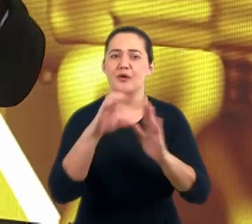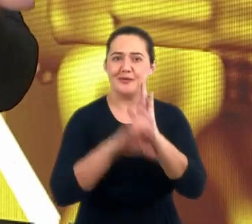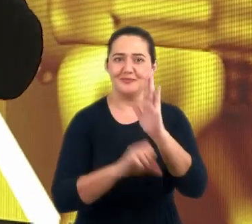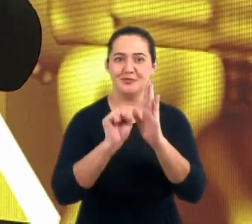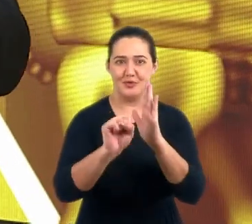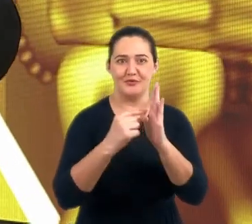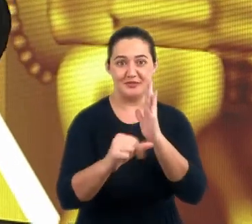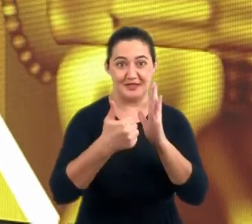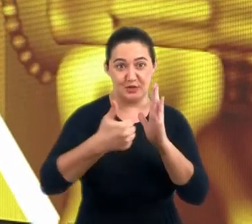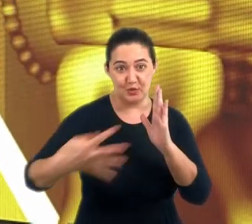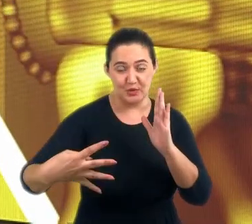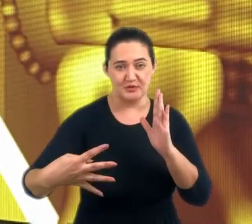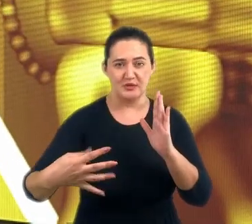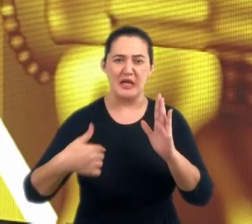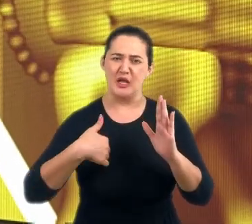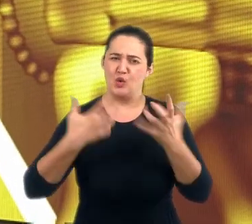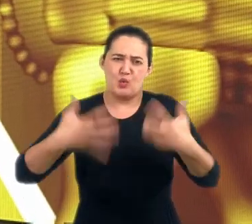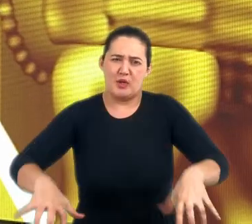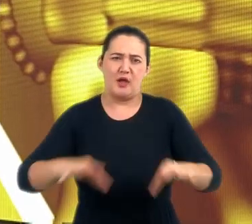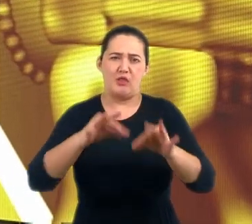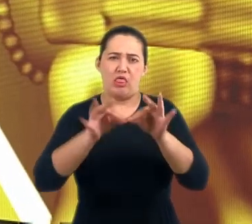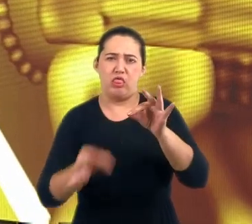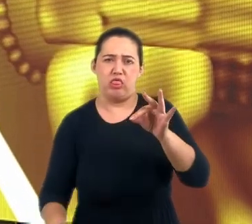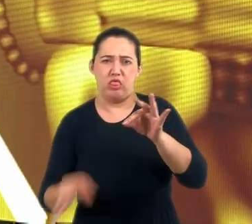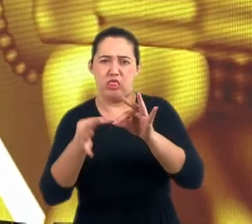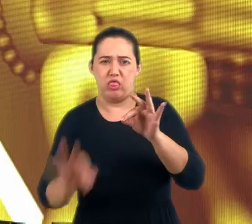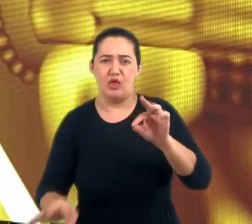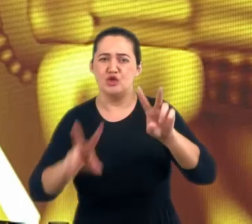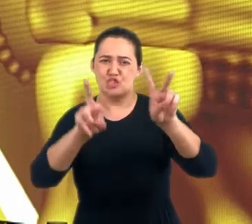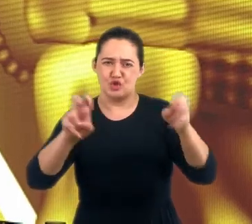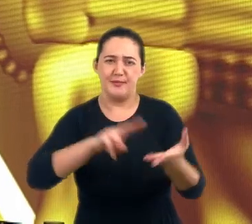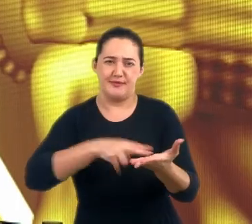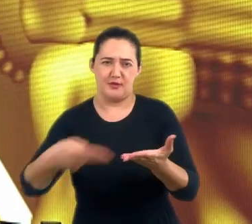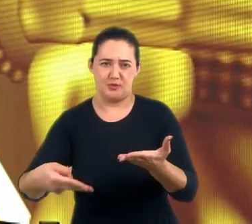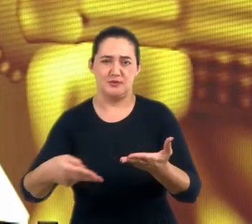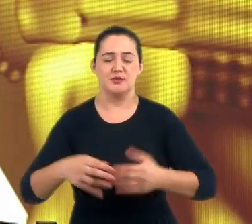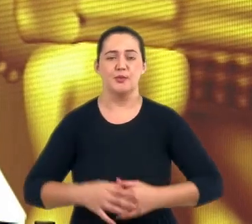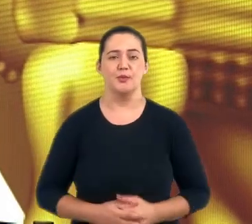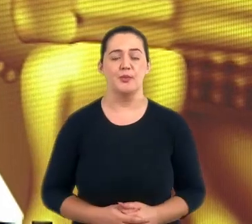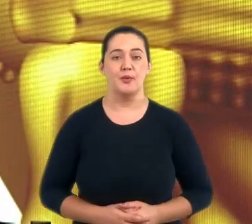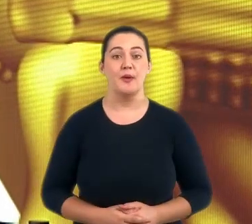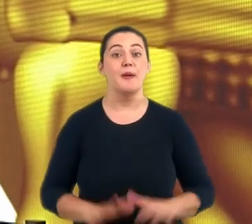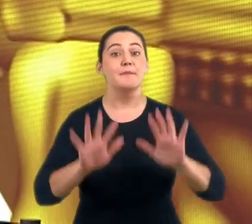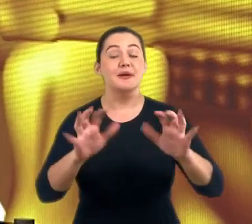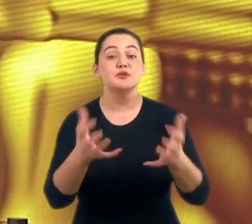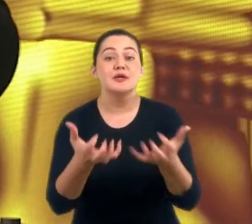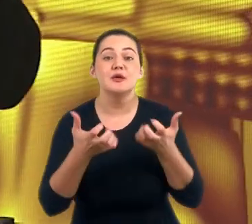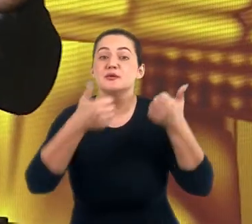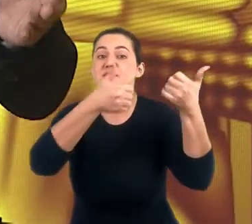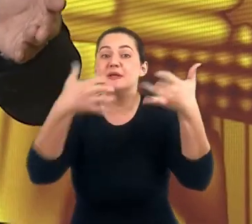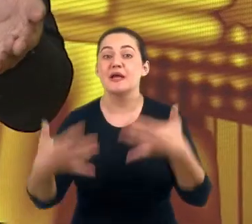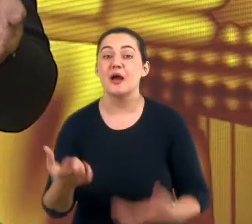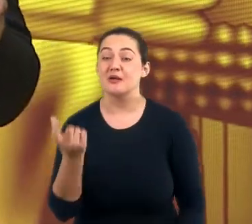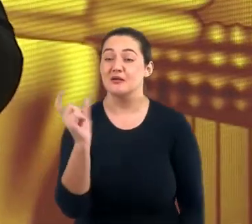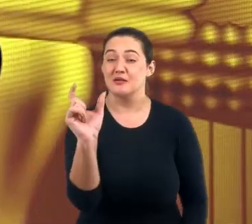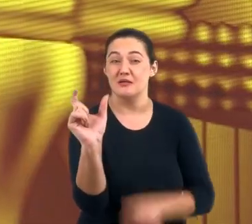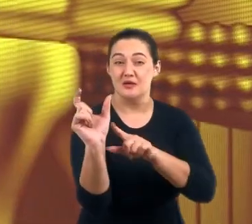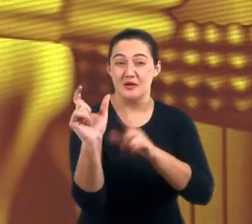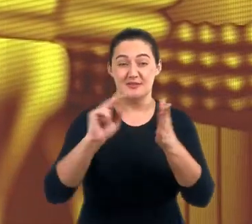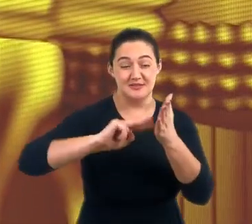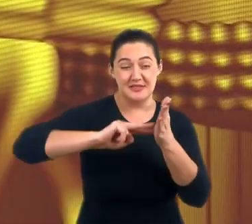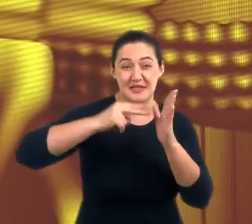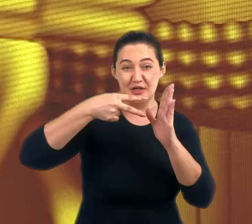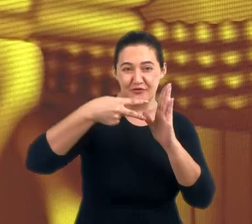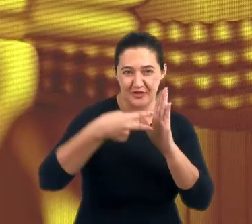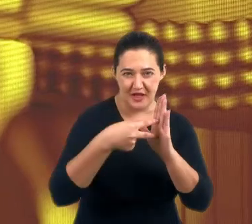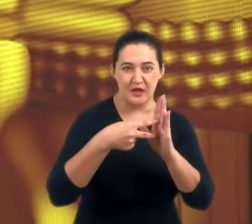traduzir Daniel 8,14. E eu não quero me delongar muito sobre isso aqui. O que eu posso dizer é que o seu significado,